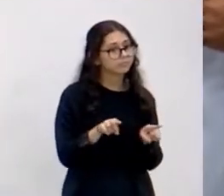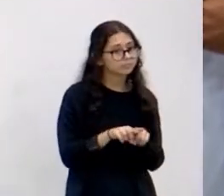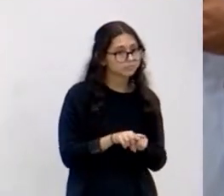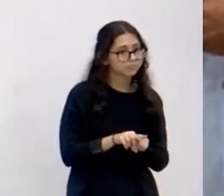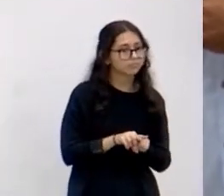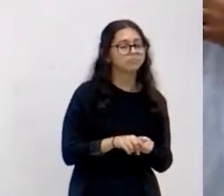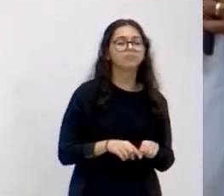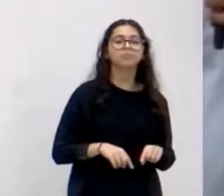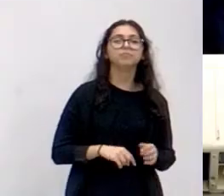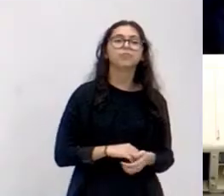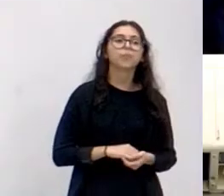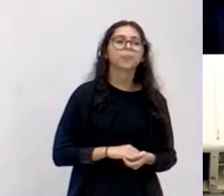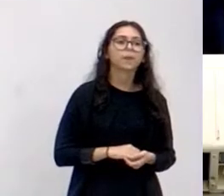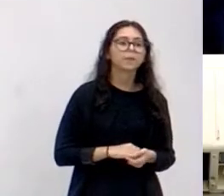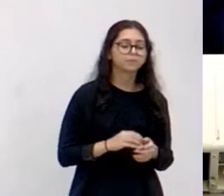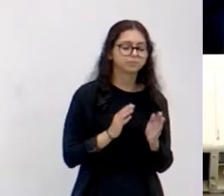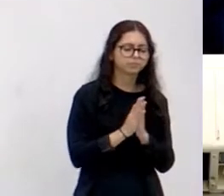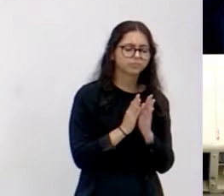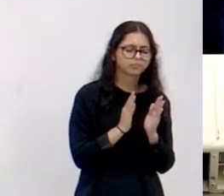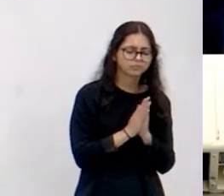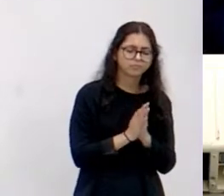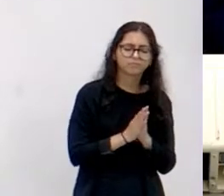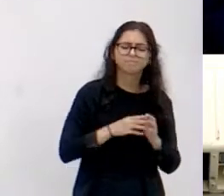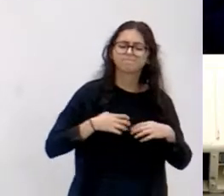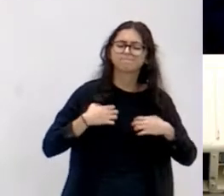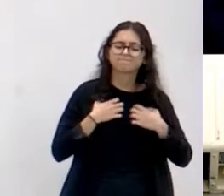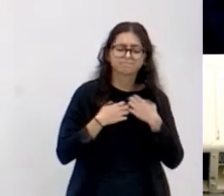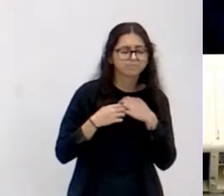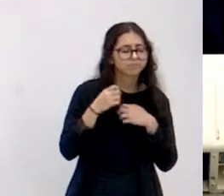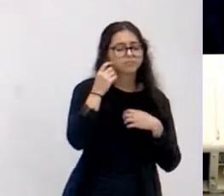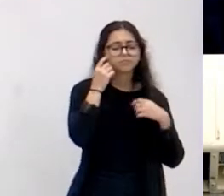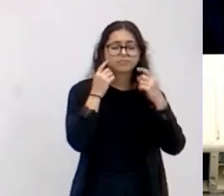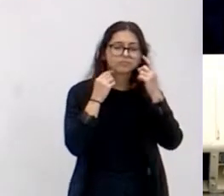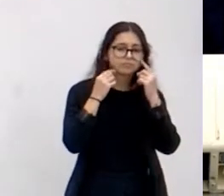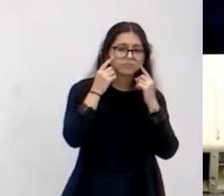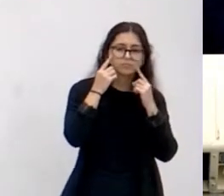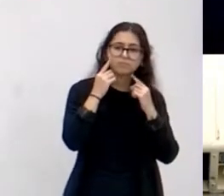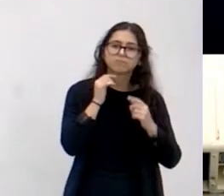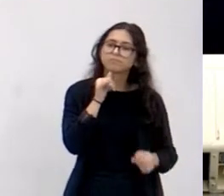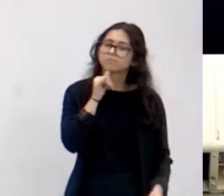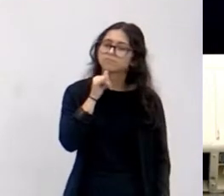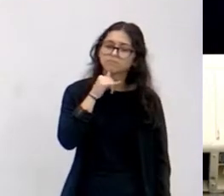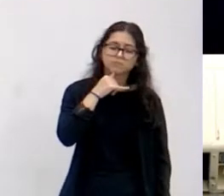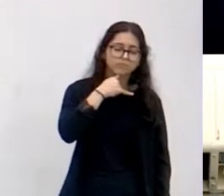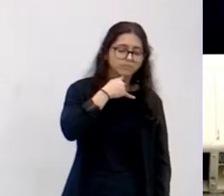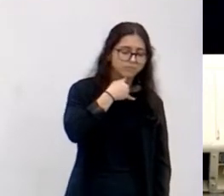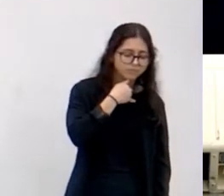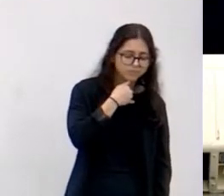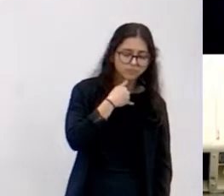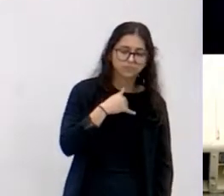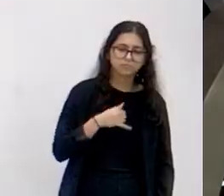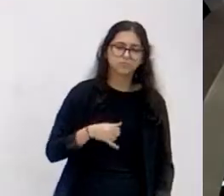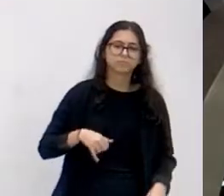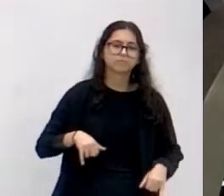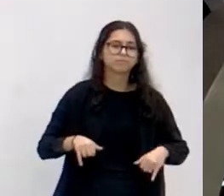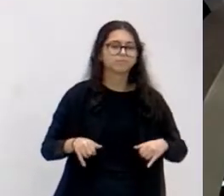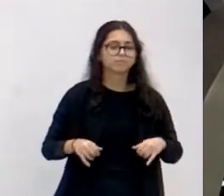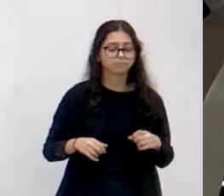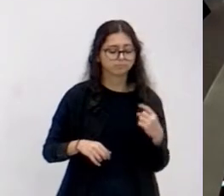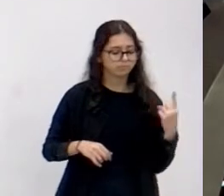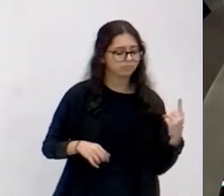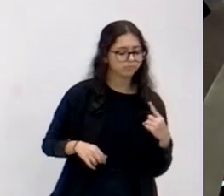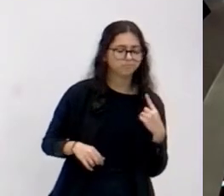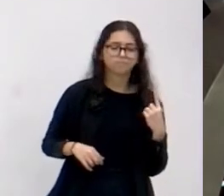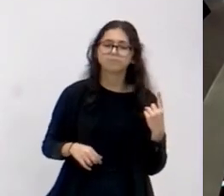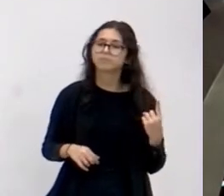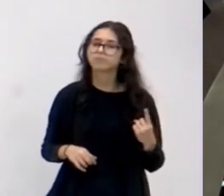oração do capítulo 19 aquela oração que a recheada de Lágrimas de tristeza de um profundo sentimento de solidão